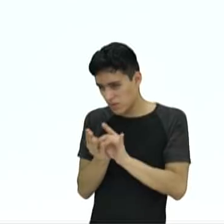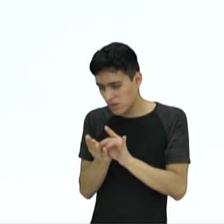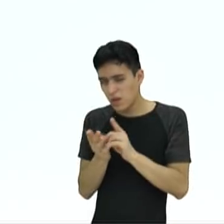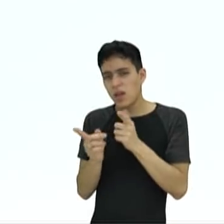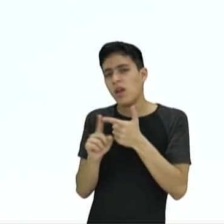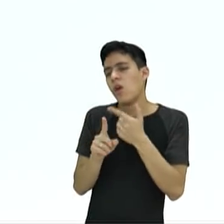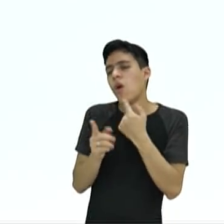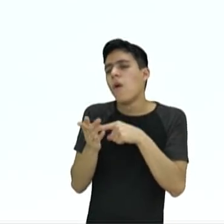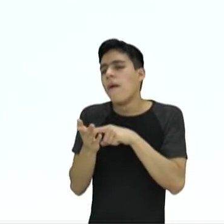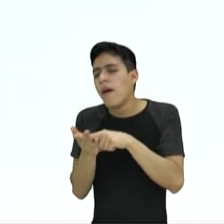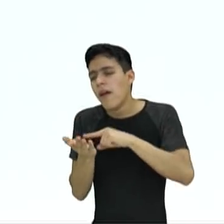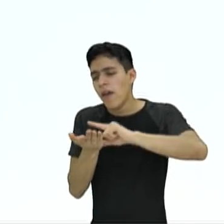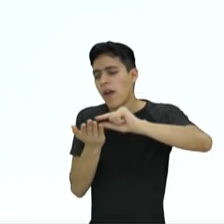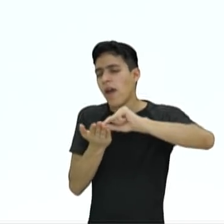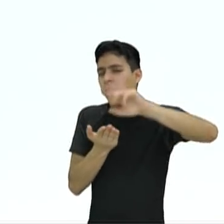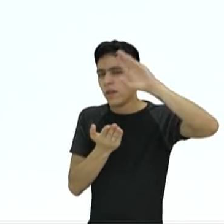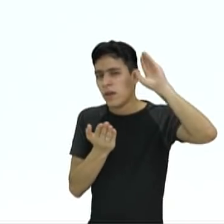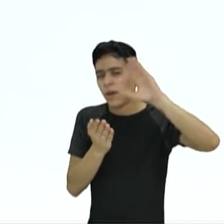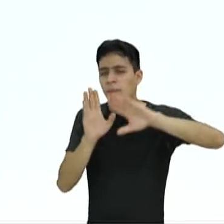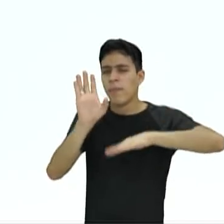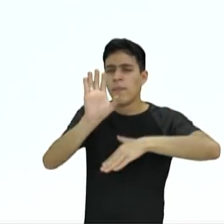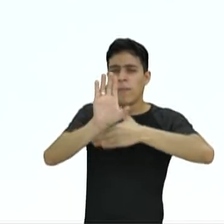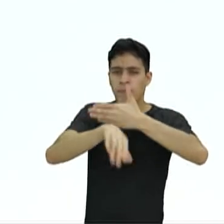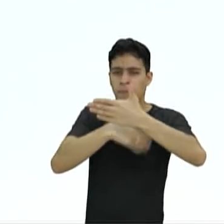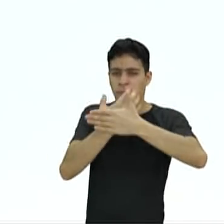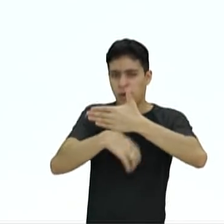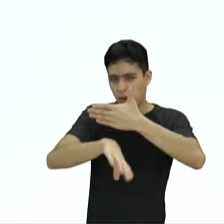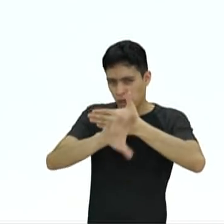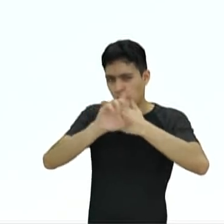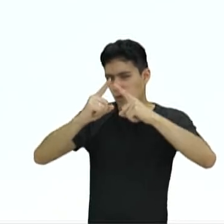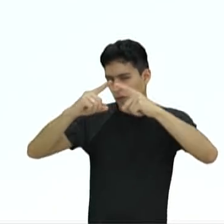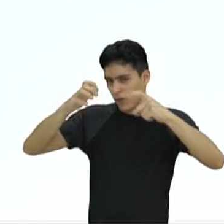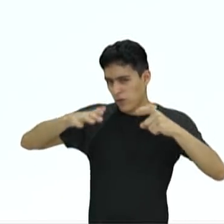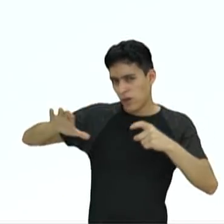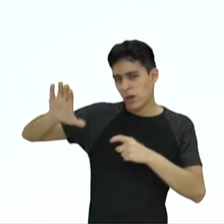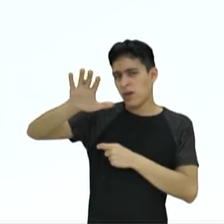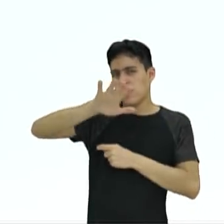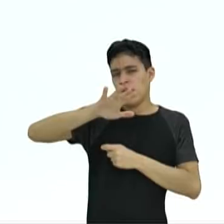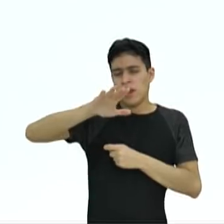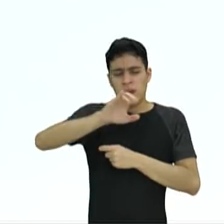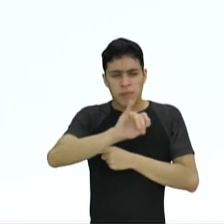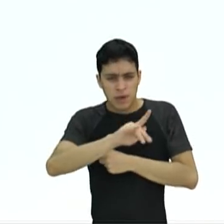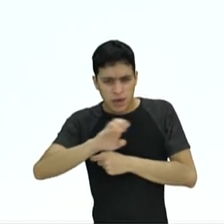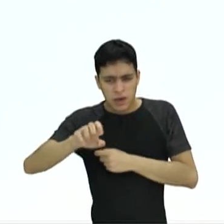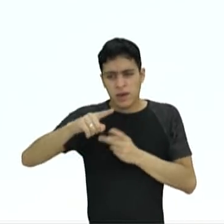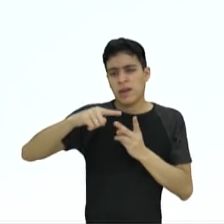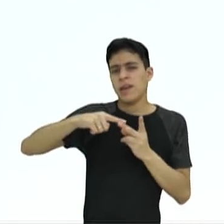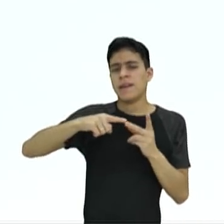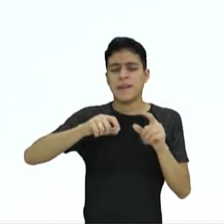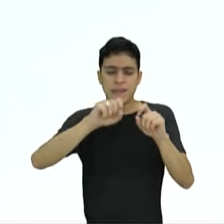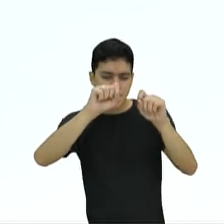artigos acadêmicos, periódicos científicos, IBGE e sites de tribunais